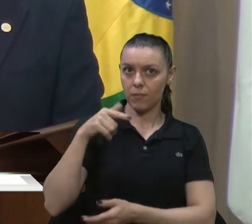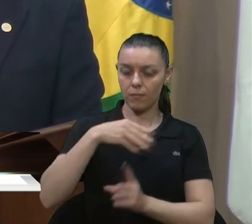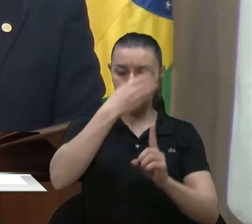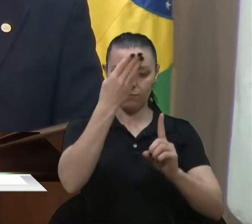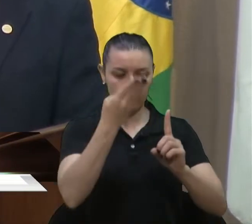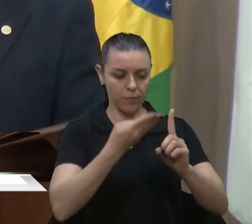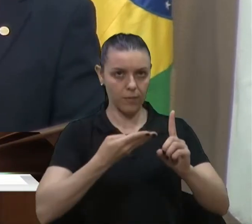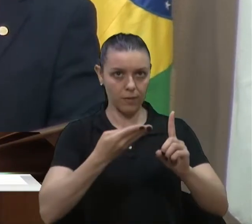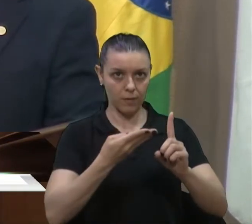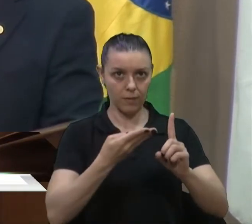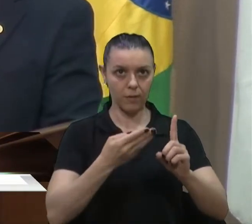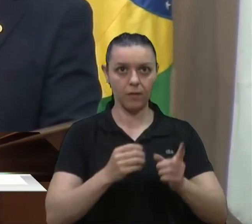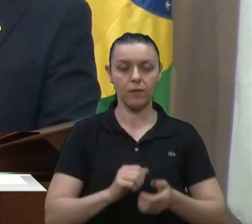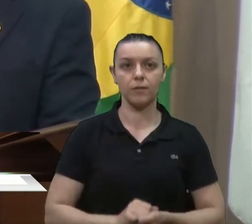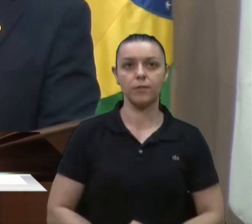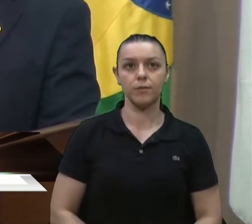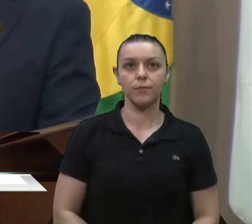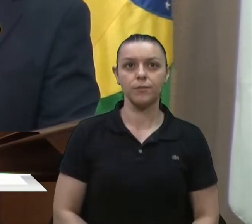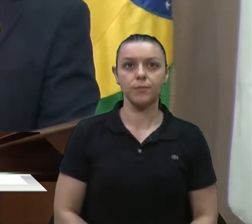frente.